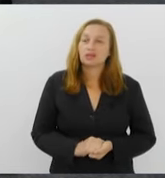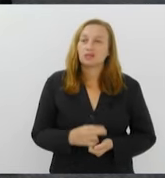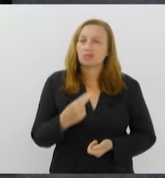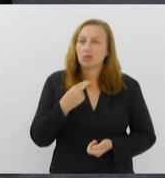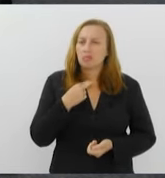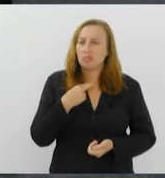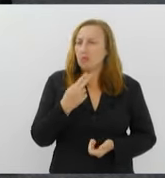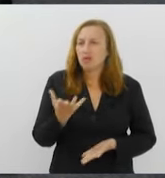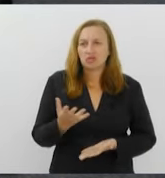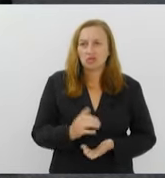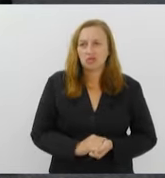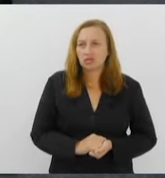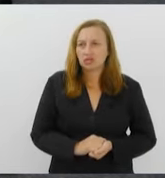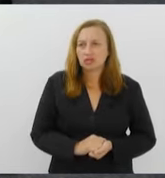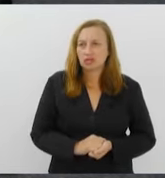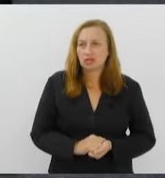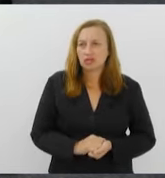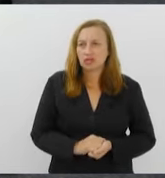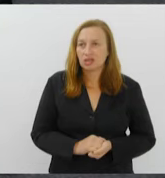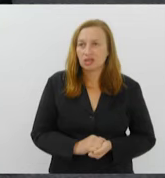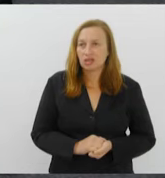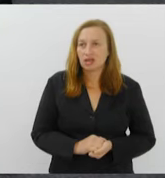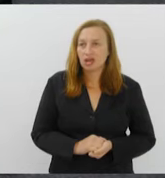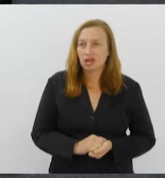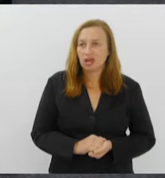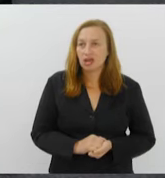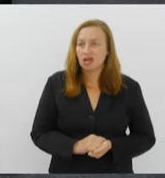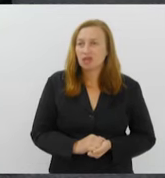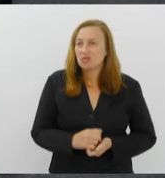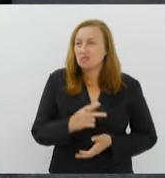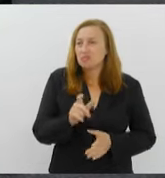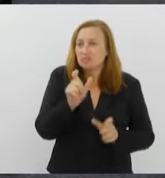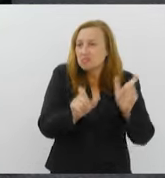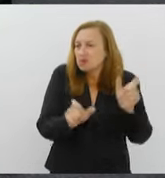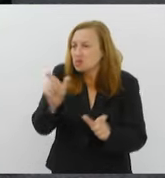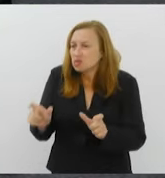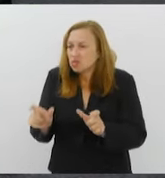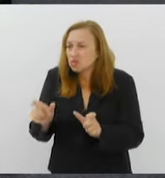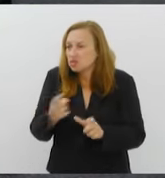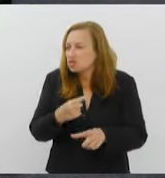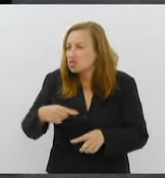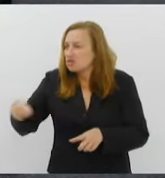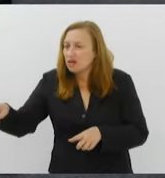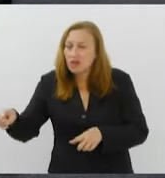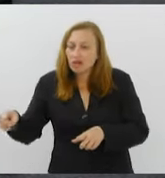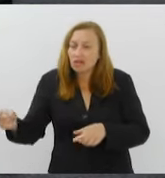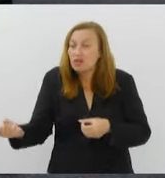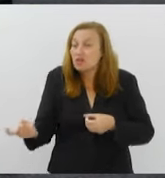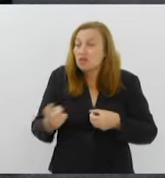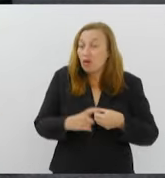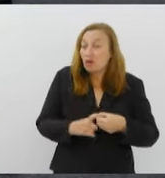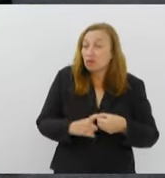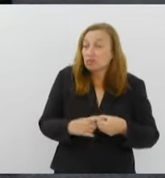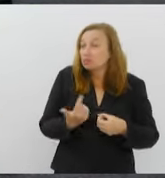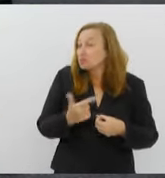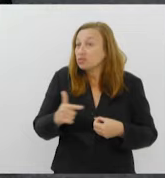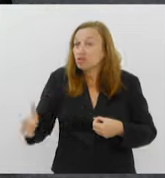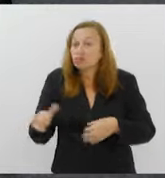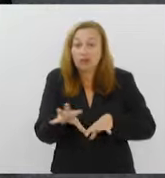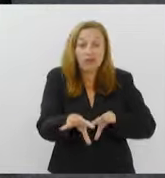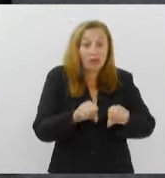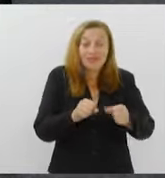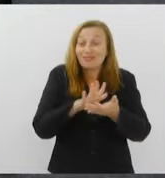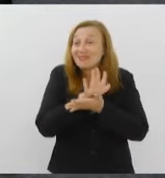da vida com pessoas que vão e voltam. São tutelados, não têm qualificação, reincidem,